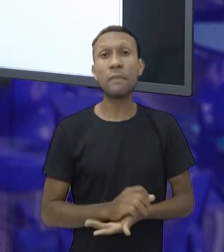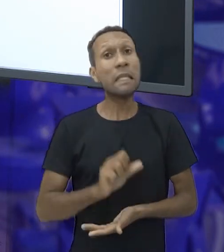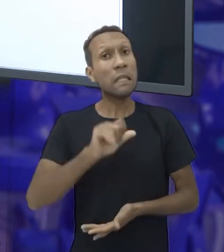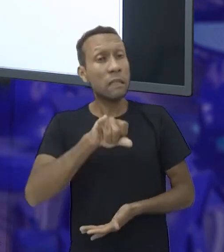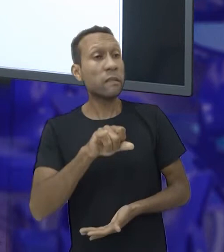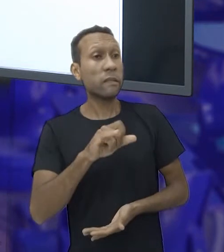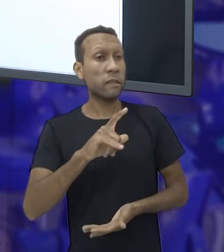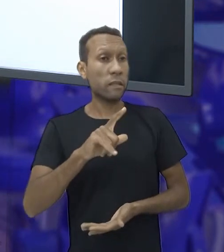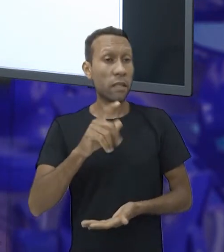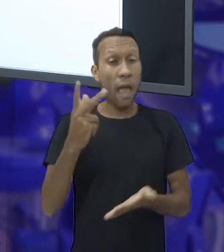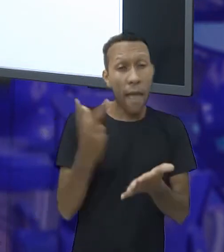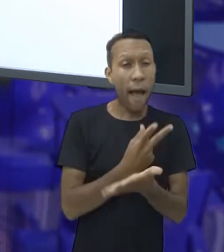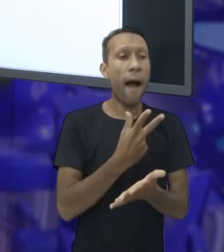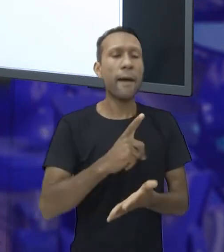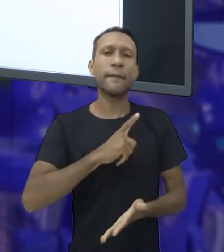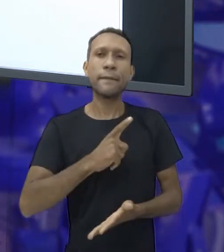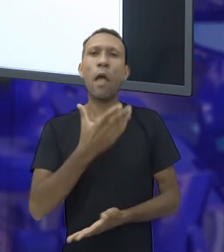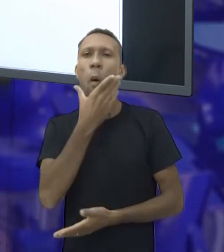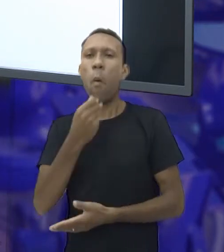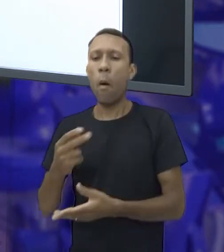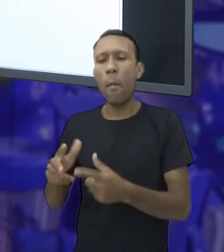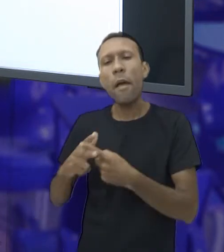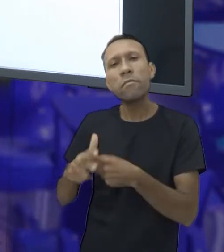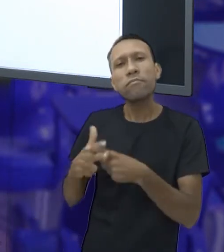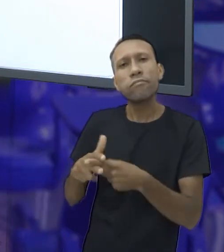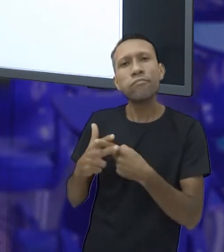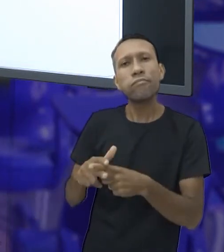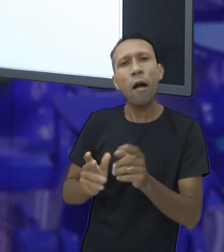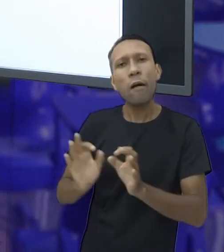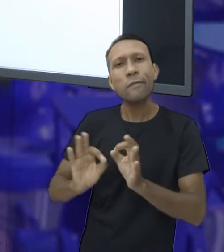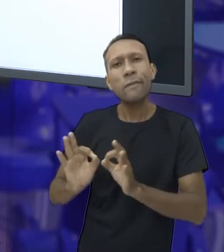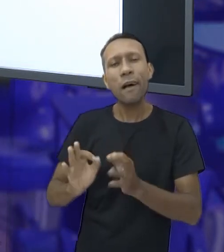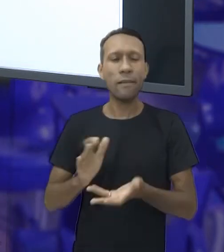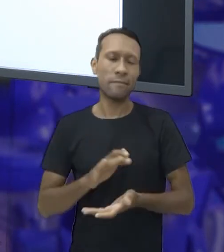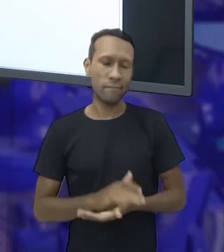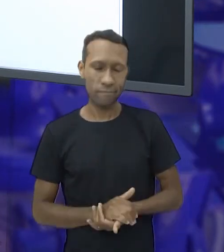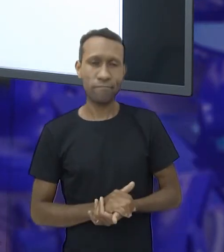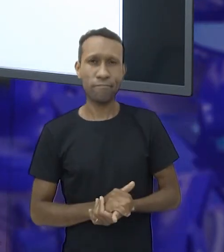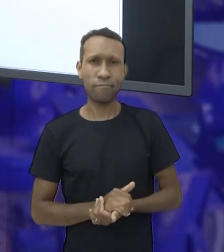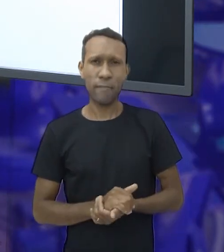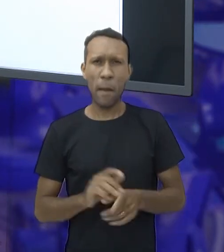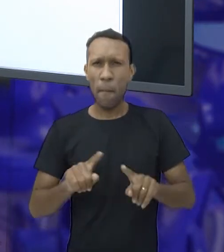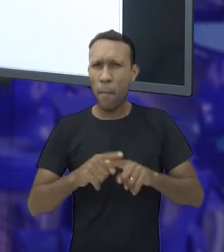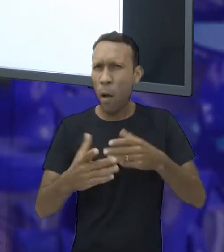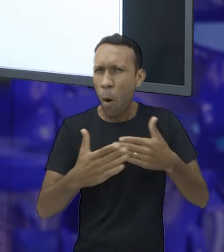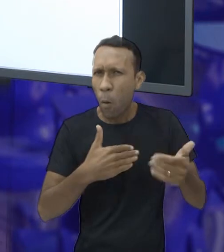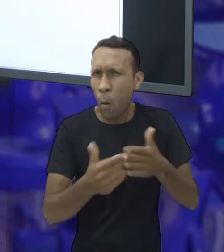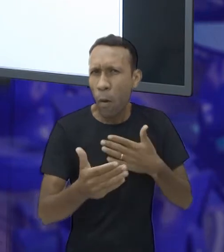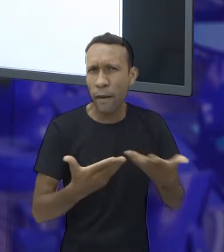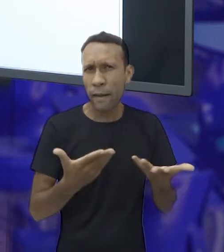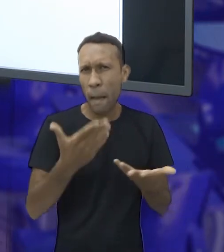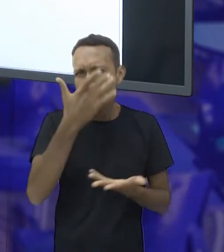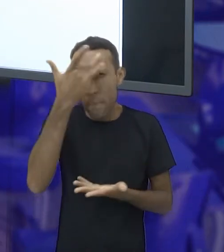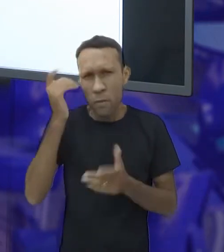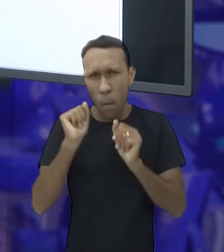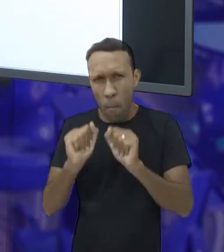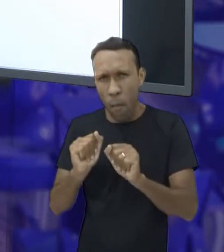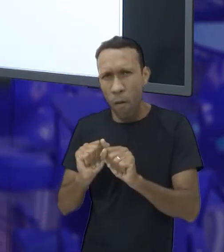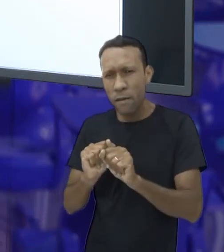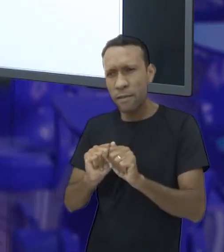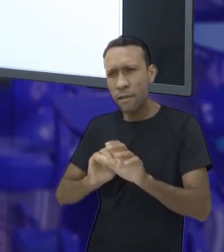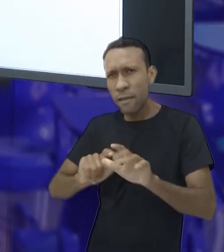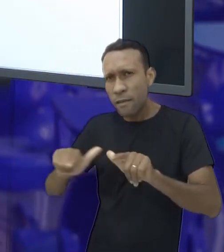tiver como dar errado, vai ter o cara lá para resolver a parada. Mas é qualquer um trabalhador? Não. É um trabalhador